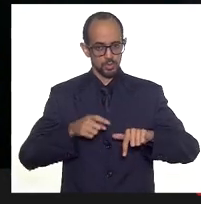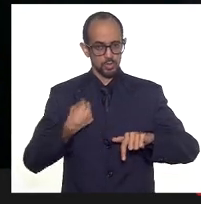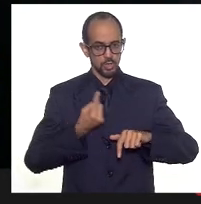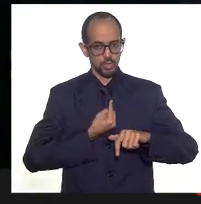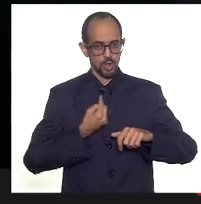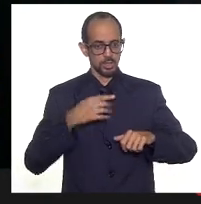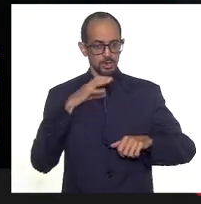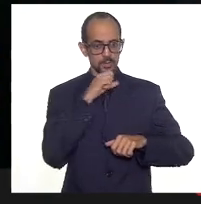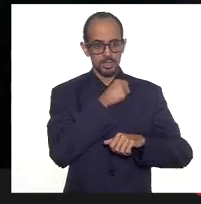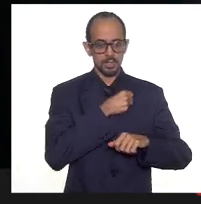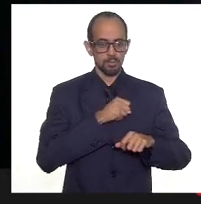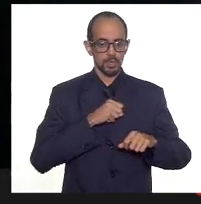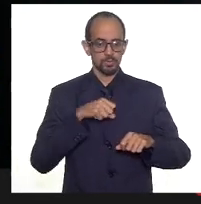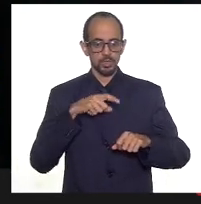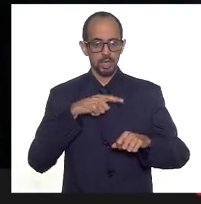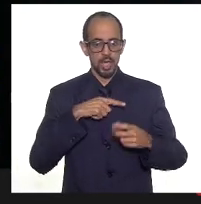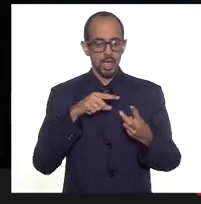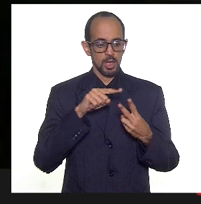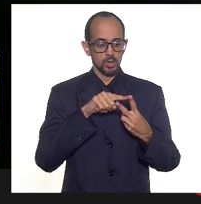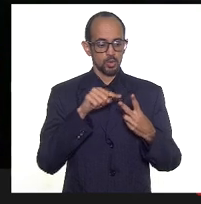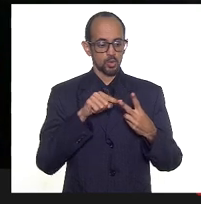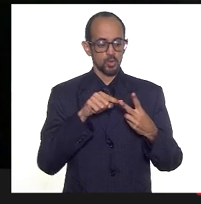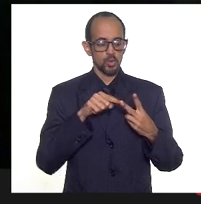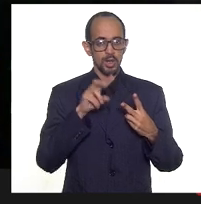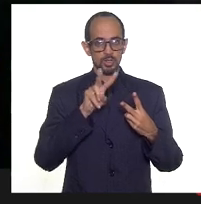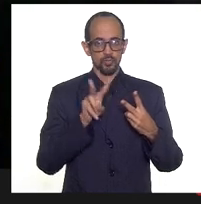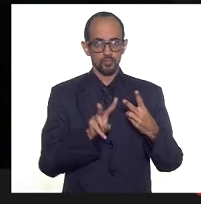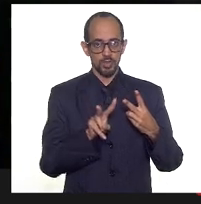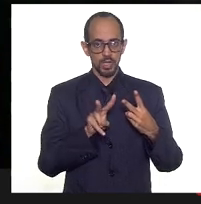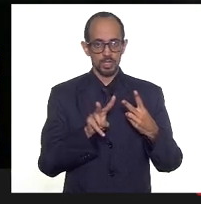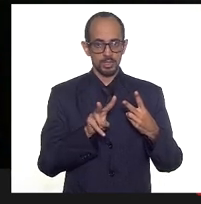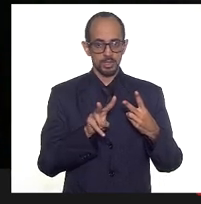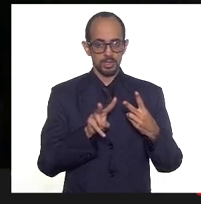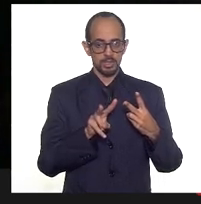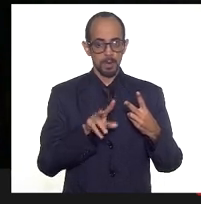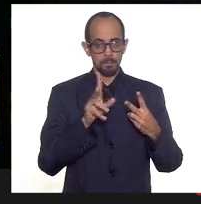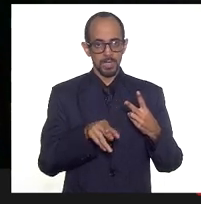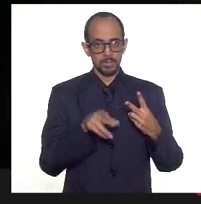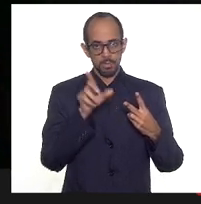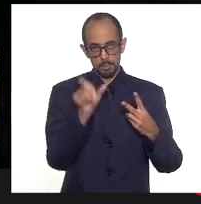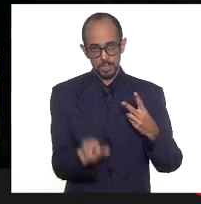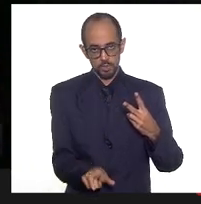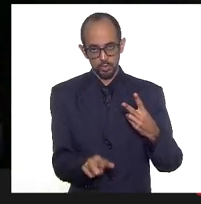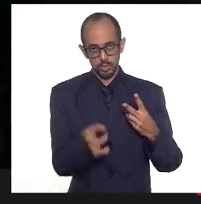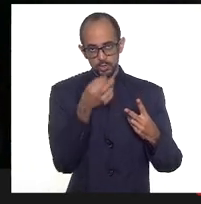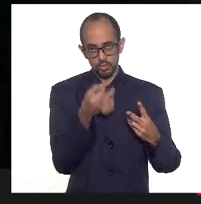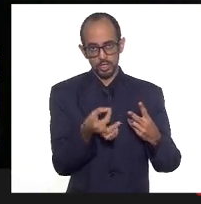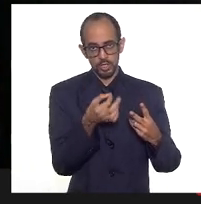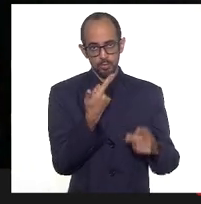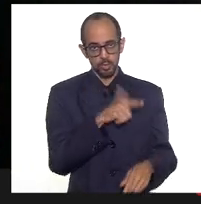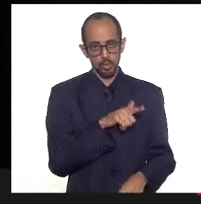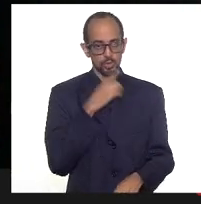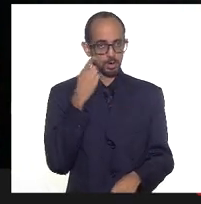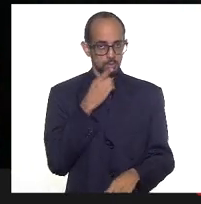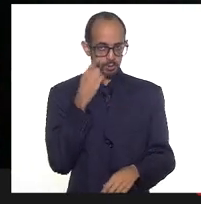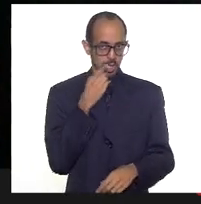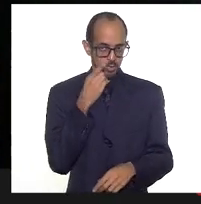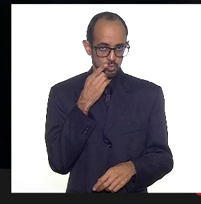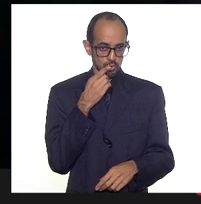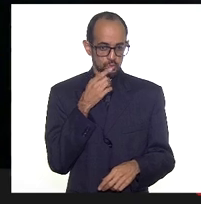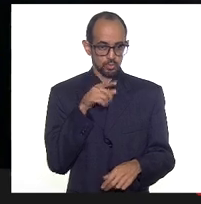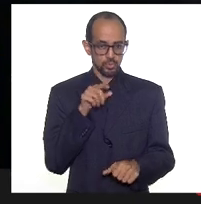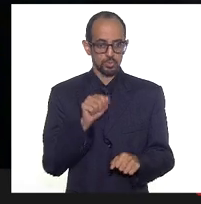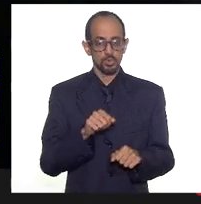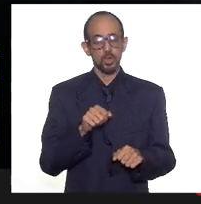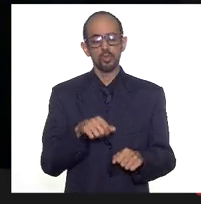duplicidade da mesma pessoa indicada por mais de um parlamentar, né? Então, a gente percebe da